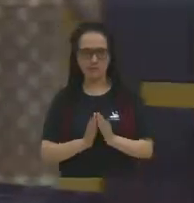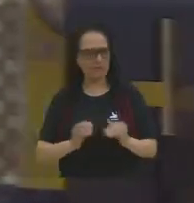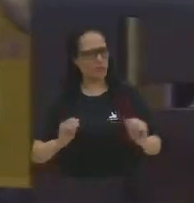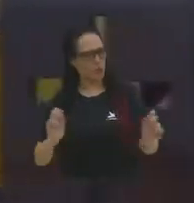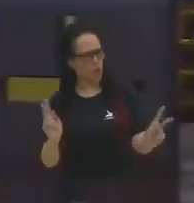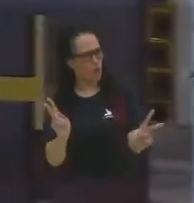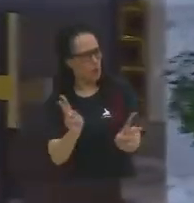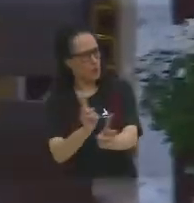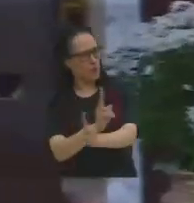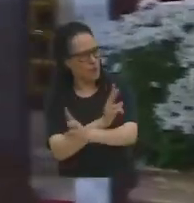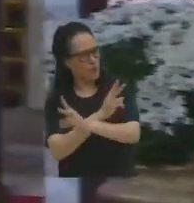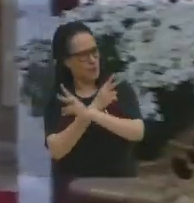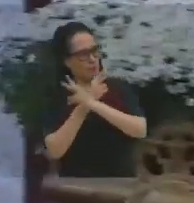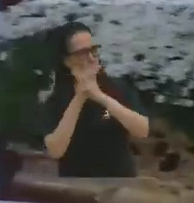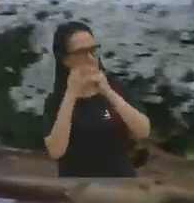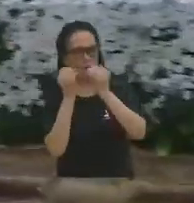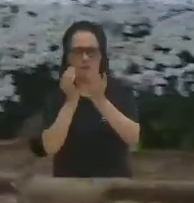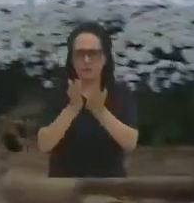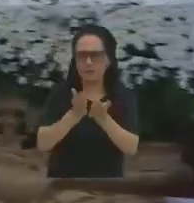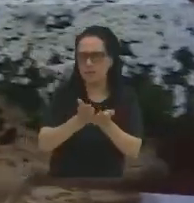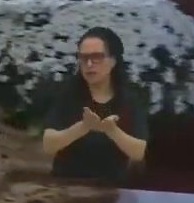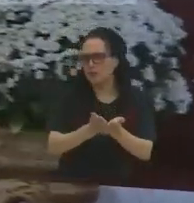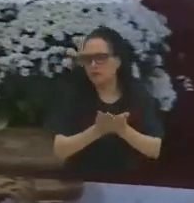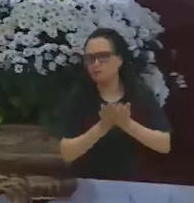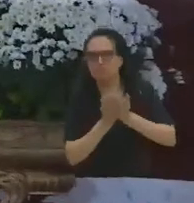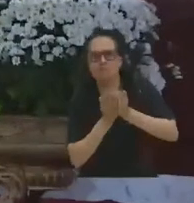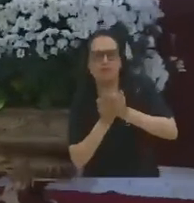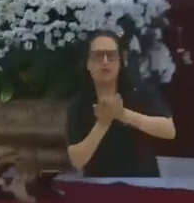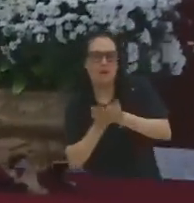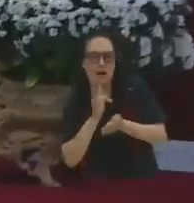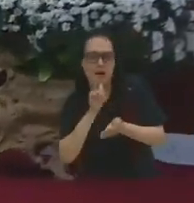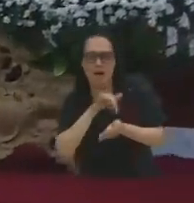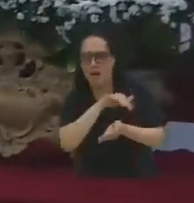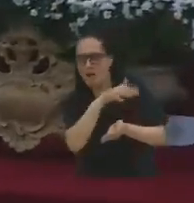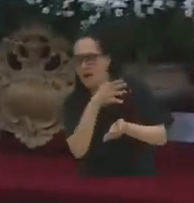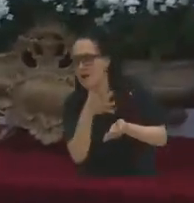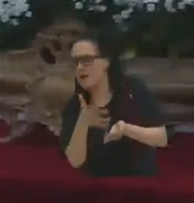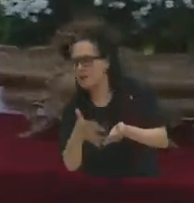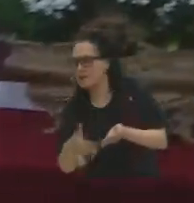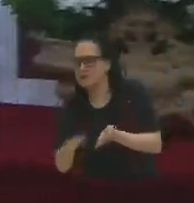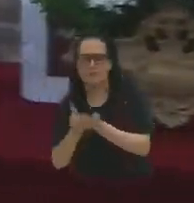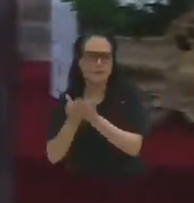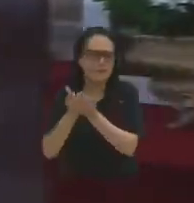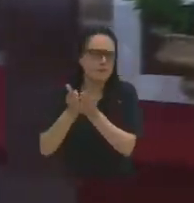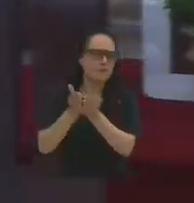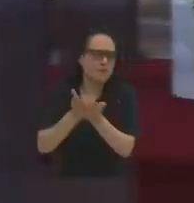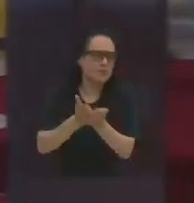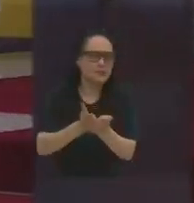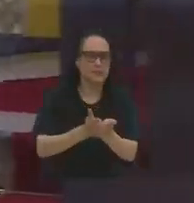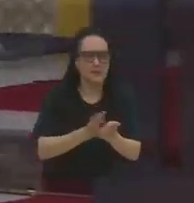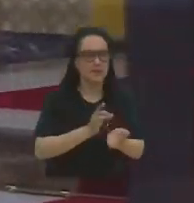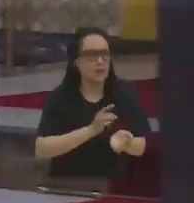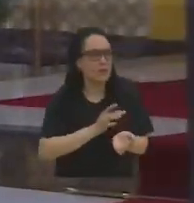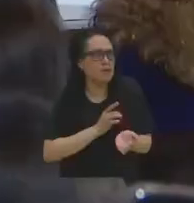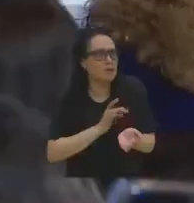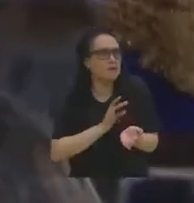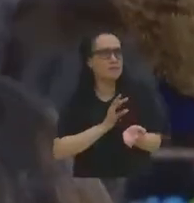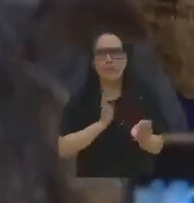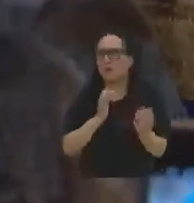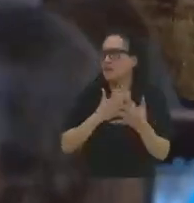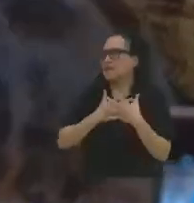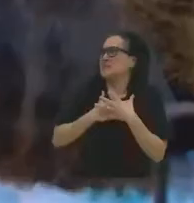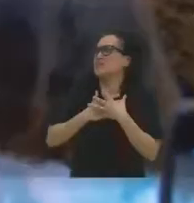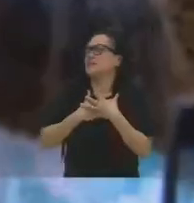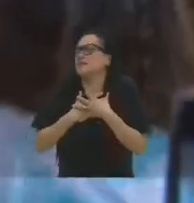lançou meu barco em alto mar. O medo me cercou